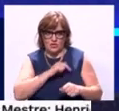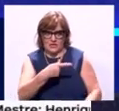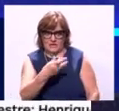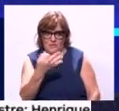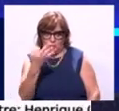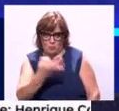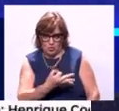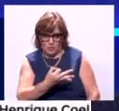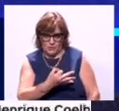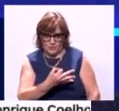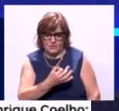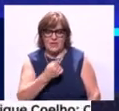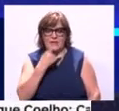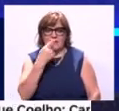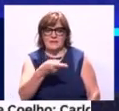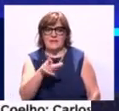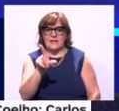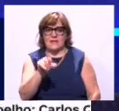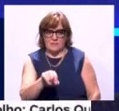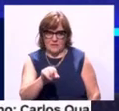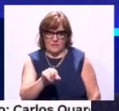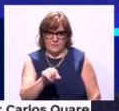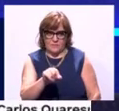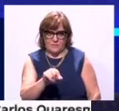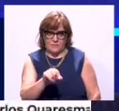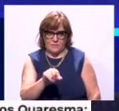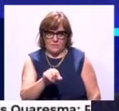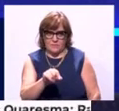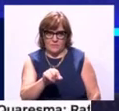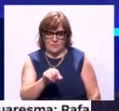Canal. E depois dizer também que